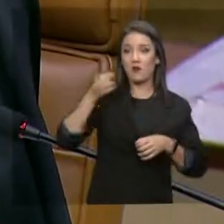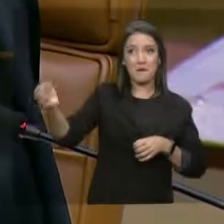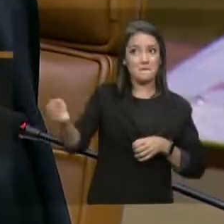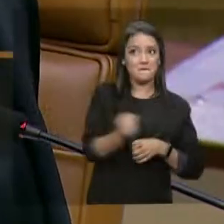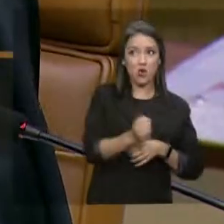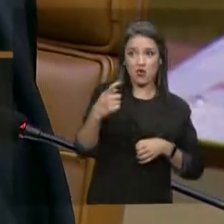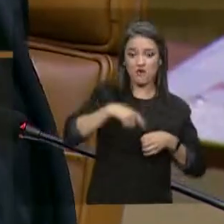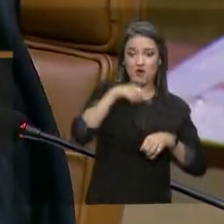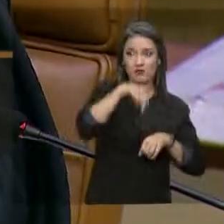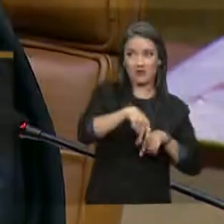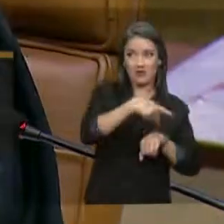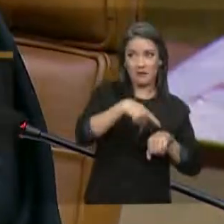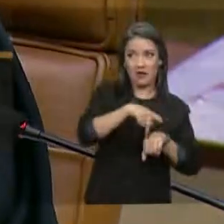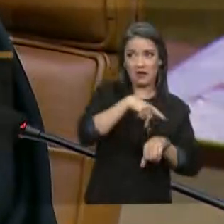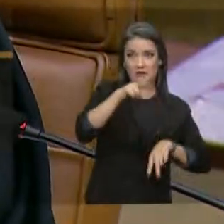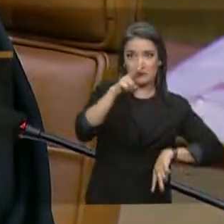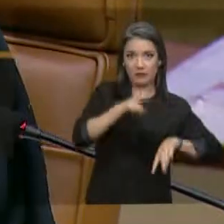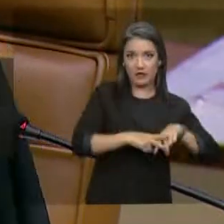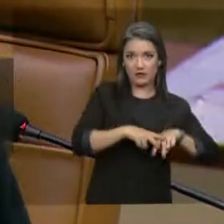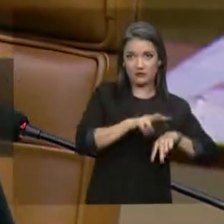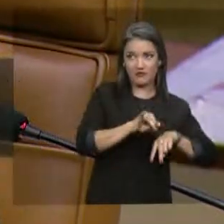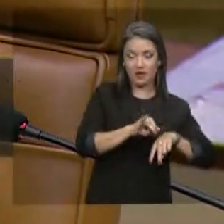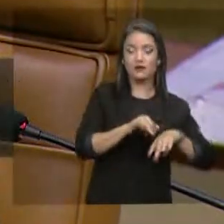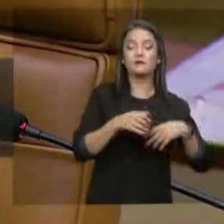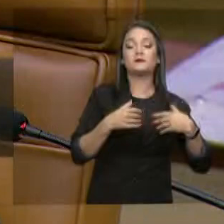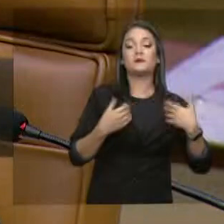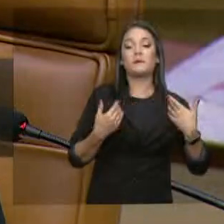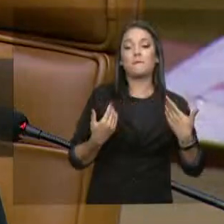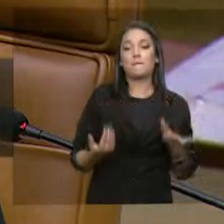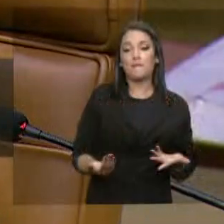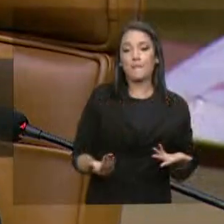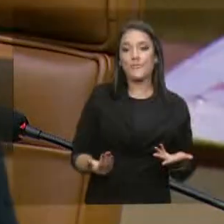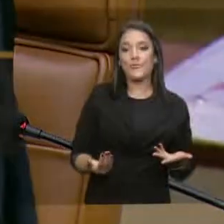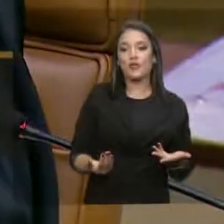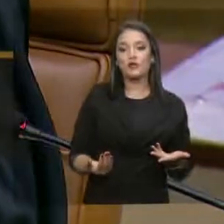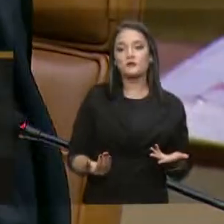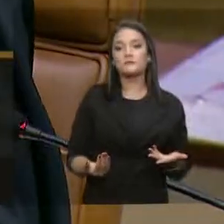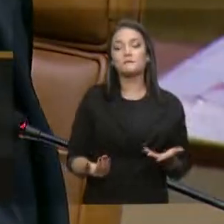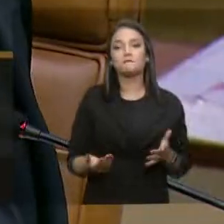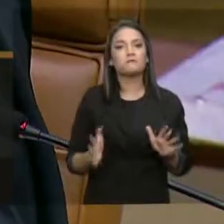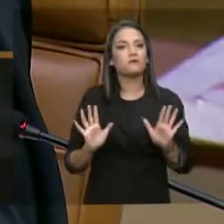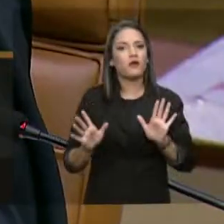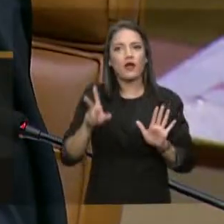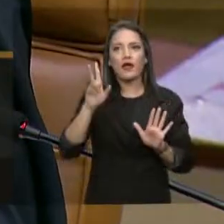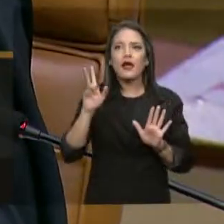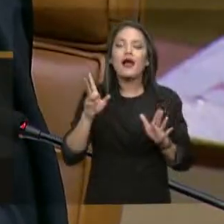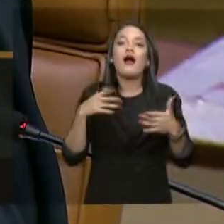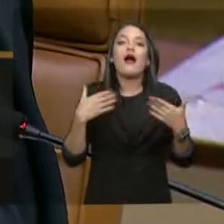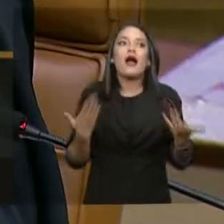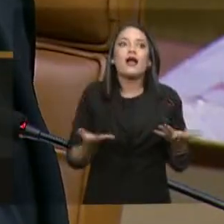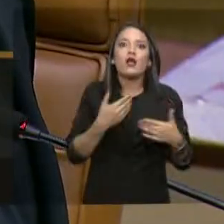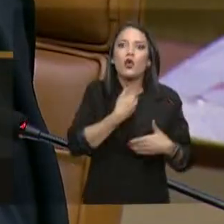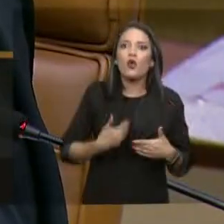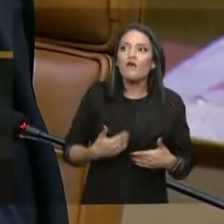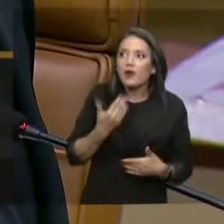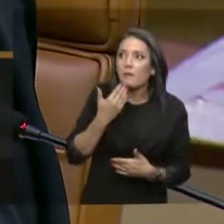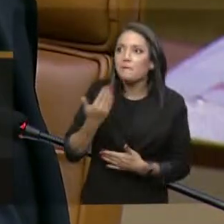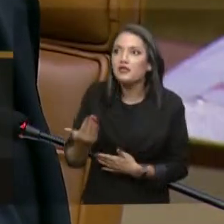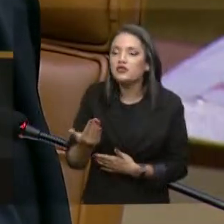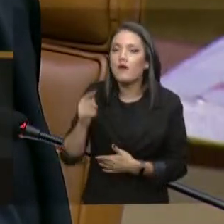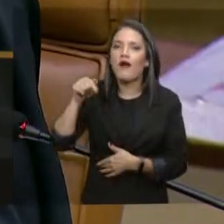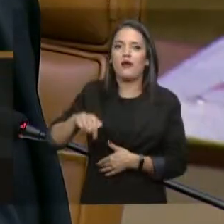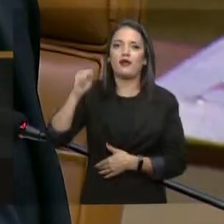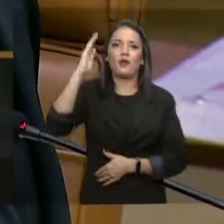Jaime Henrique Saad Cormani, e foi exatamente essa extradição que foi